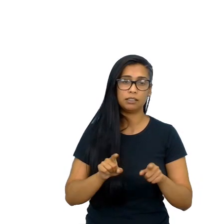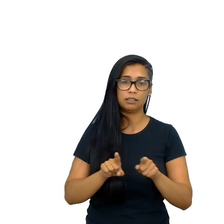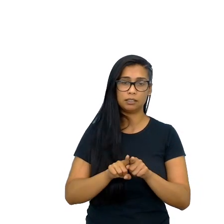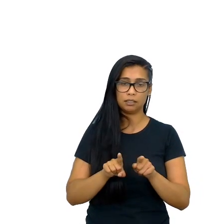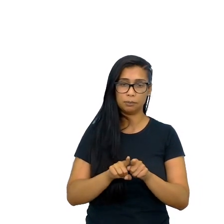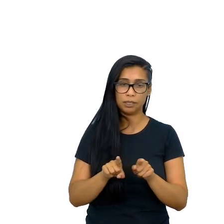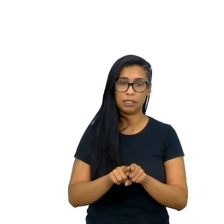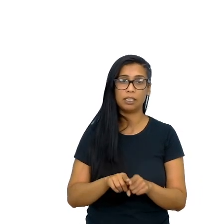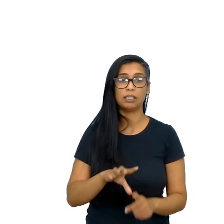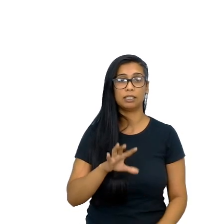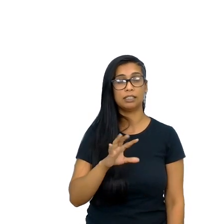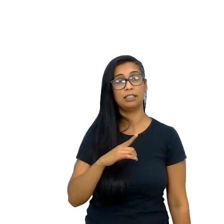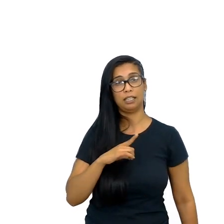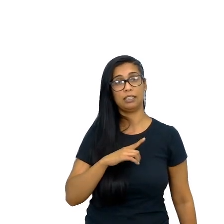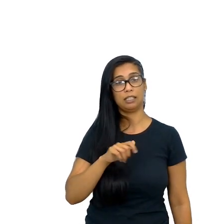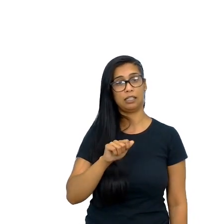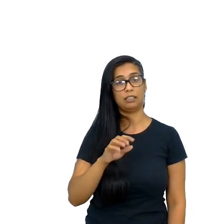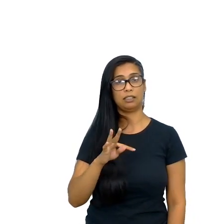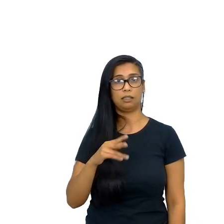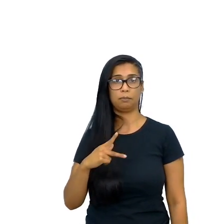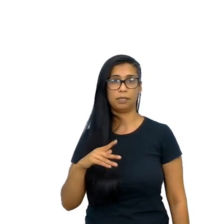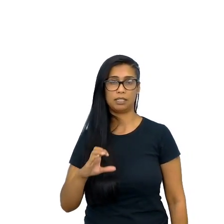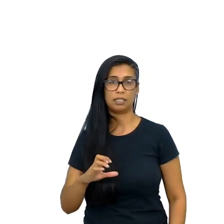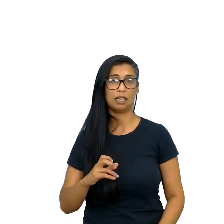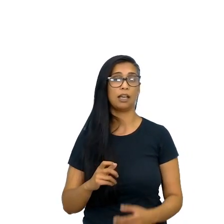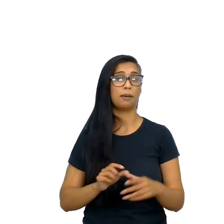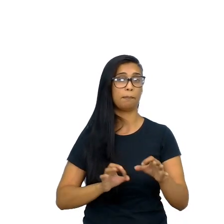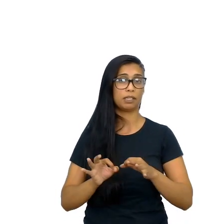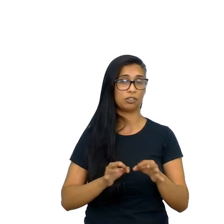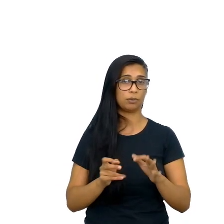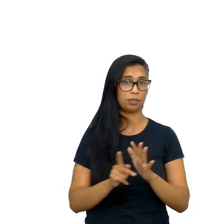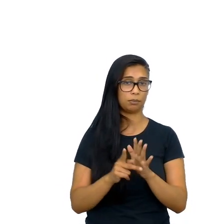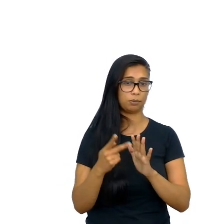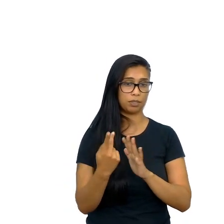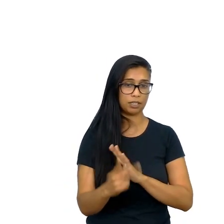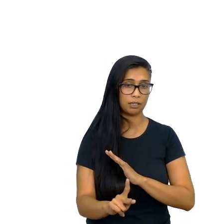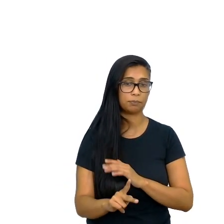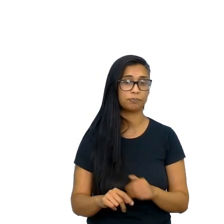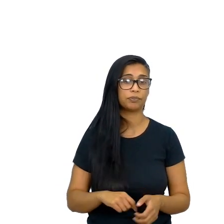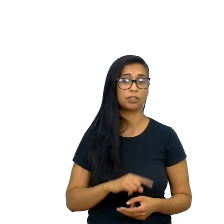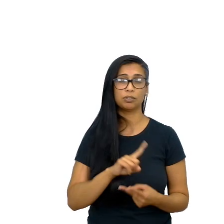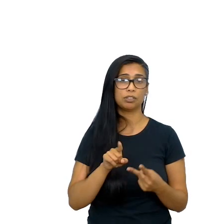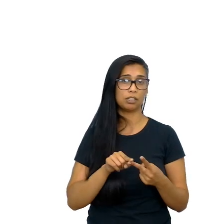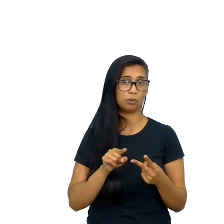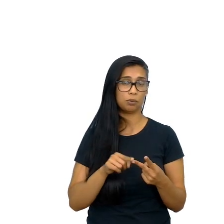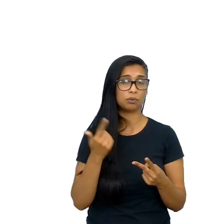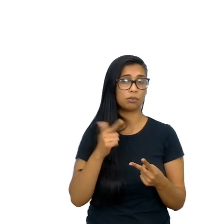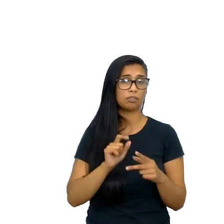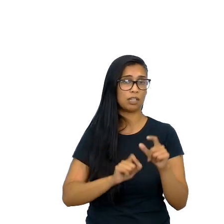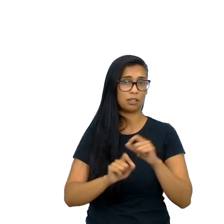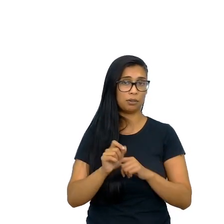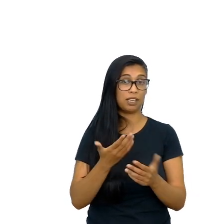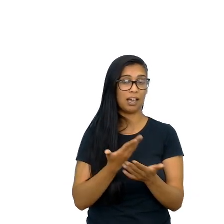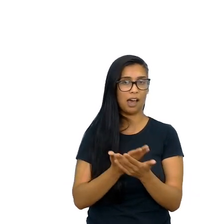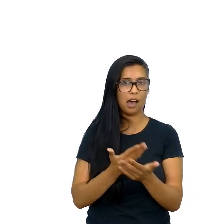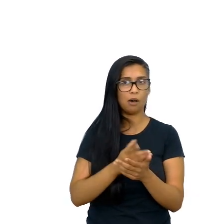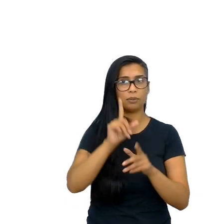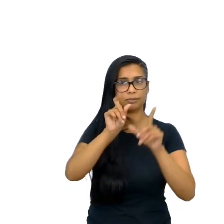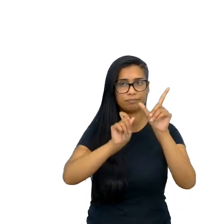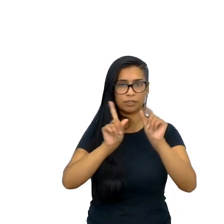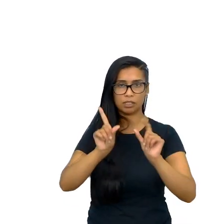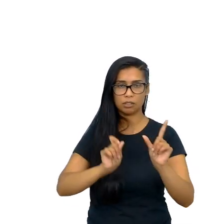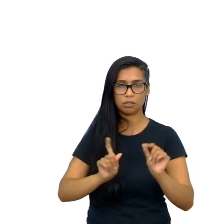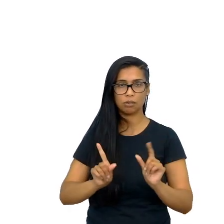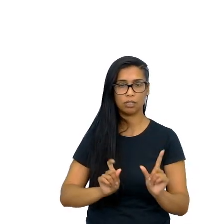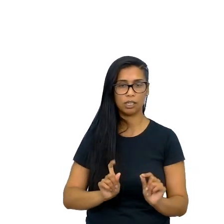lá na TPC, no seu planejamento. Numa segunda etapa, é vocês selecionarem as aulas da sequência 6 e